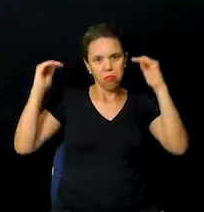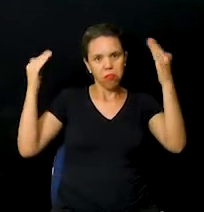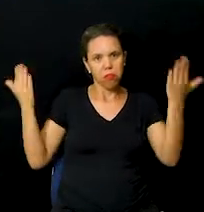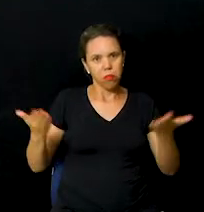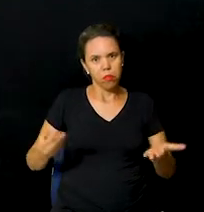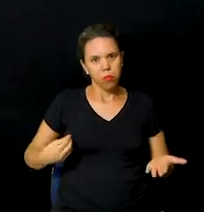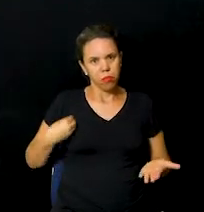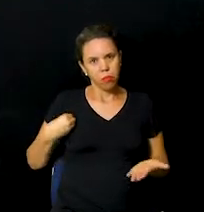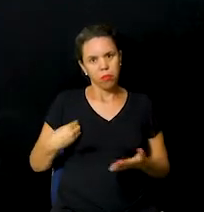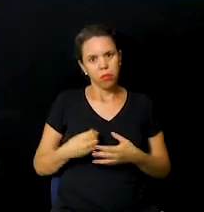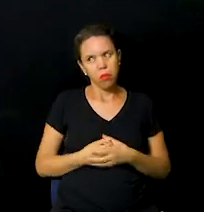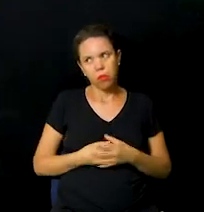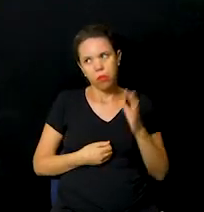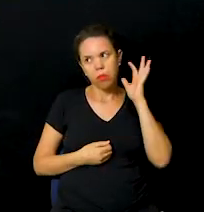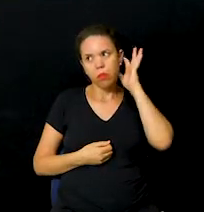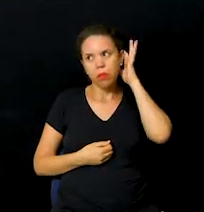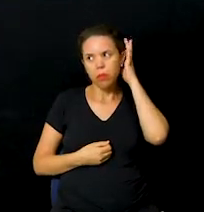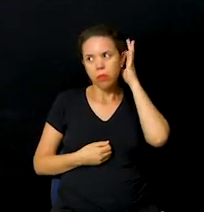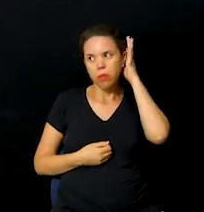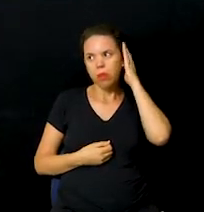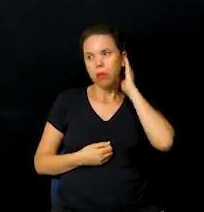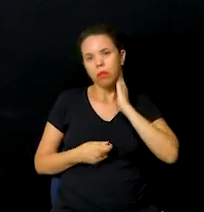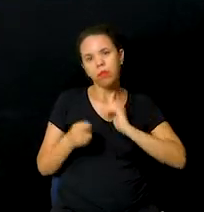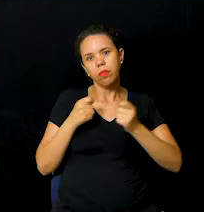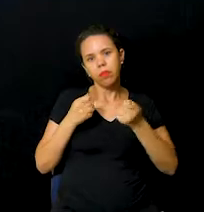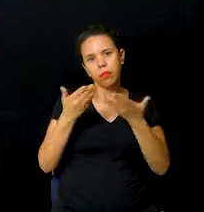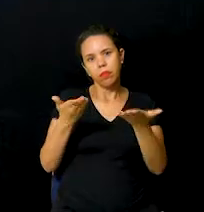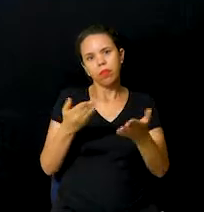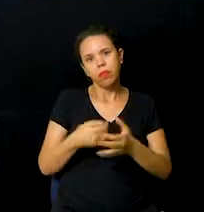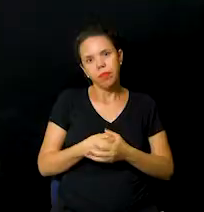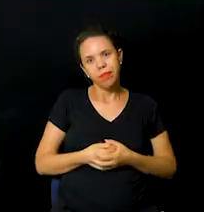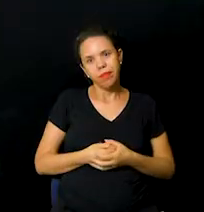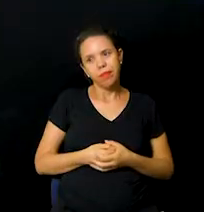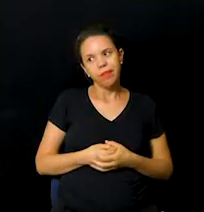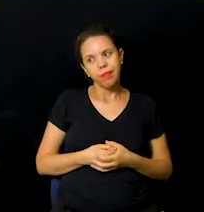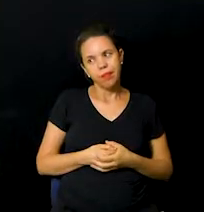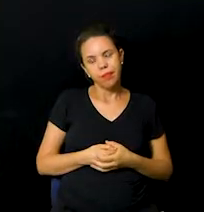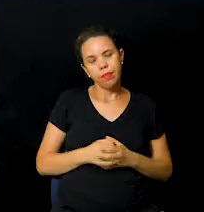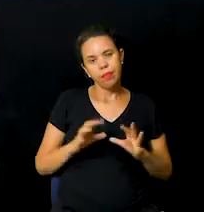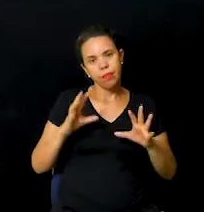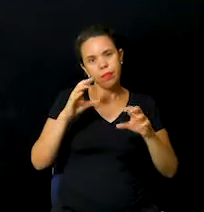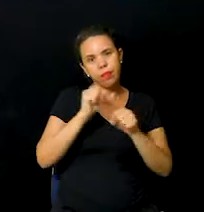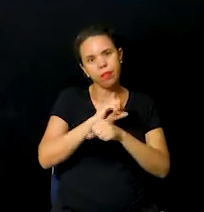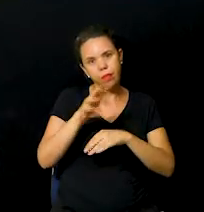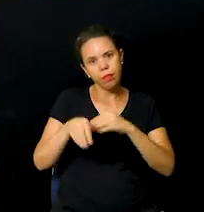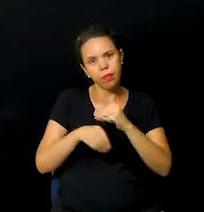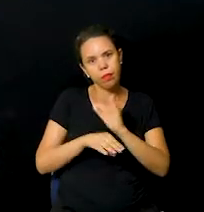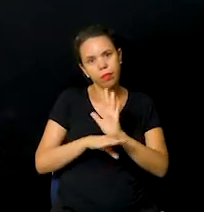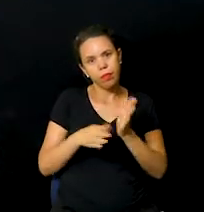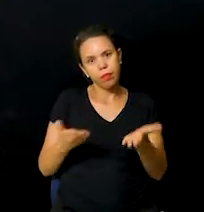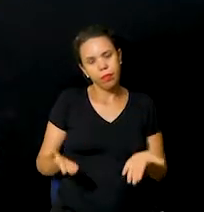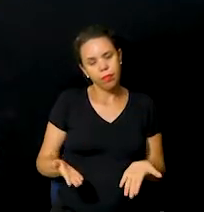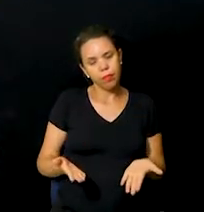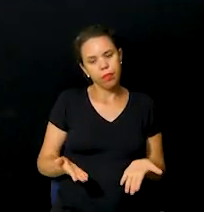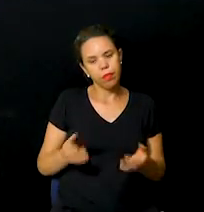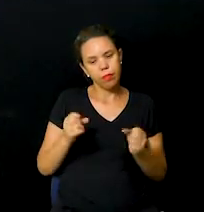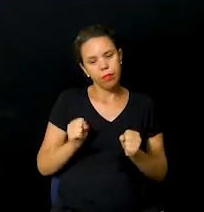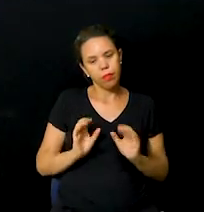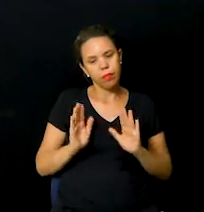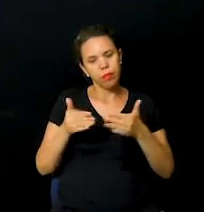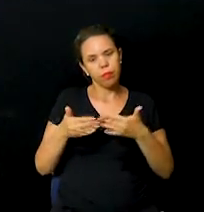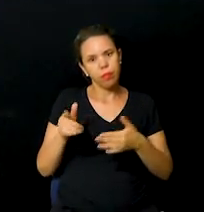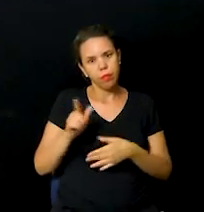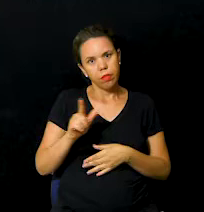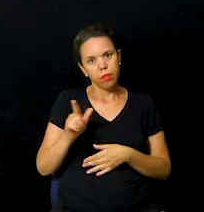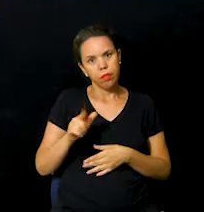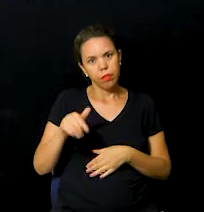que eu estou, e inclusive dando uma entrevista para você também. Então, tudo vai agregando. O que a gente foca, com